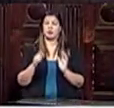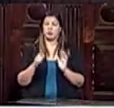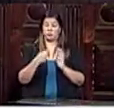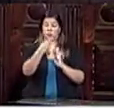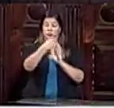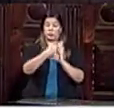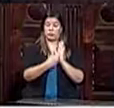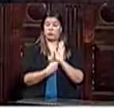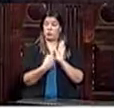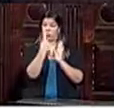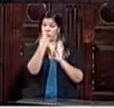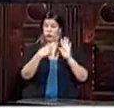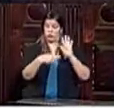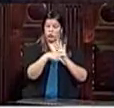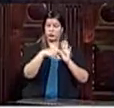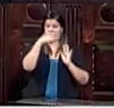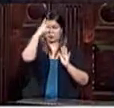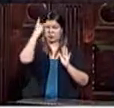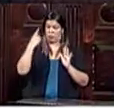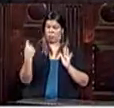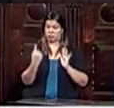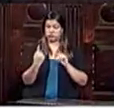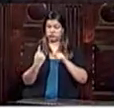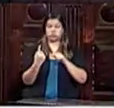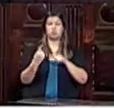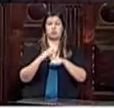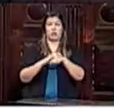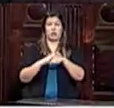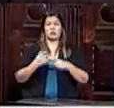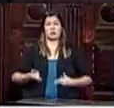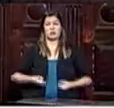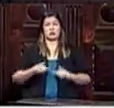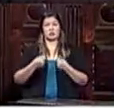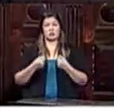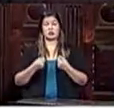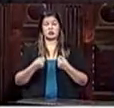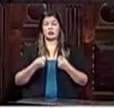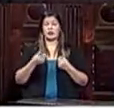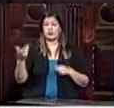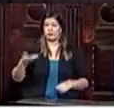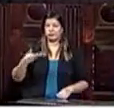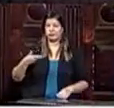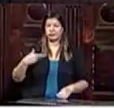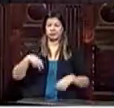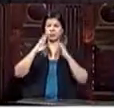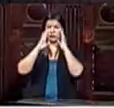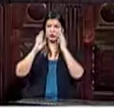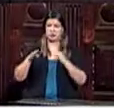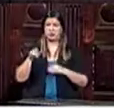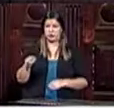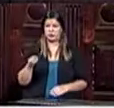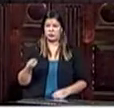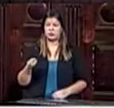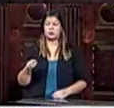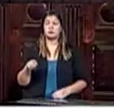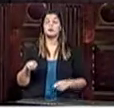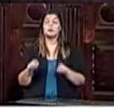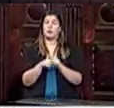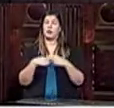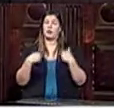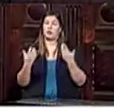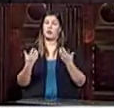único do paciente com câncer, o que trará agilidade no atendimento a esse paciente. Quero destacar